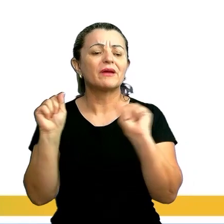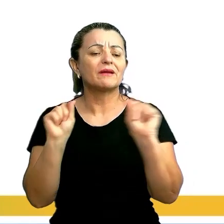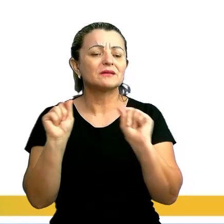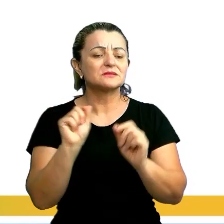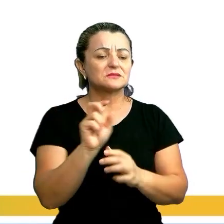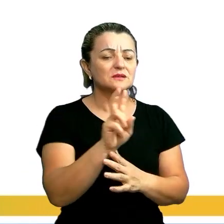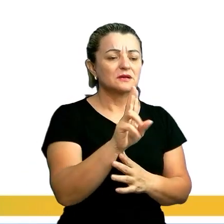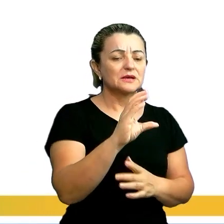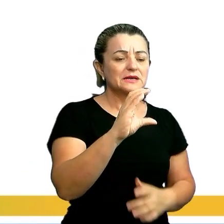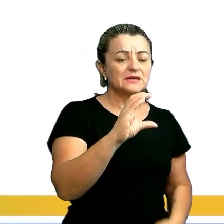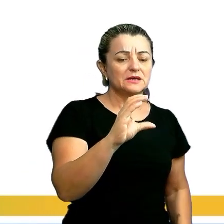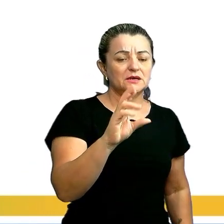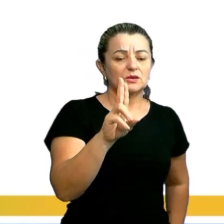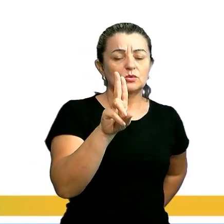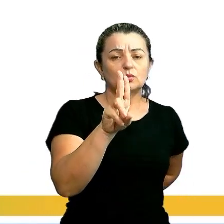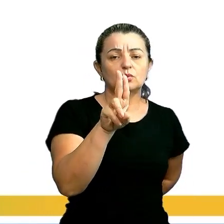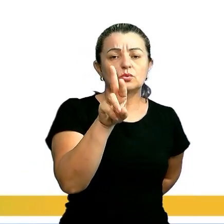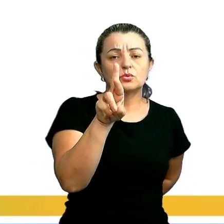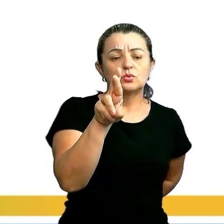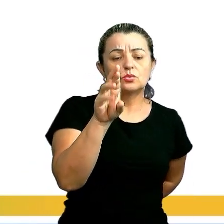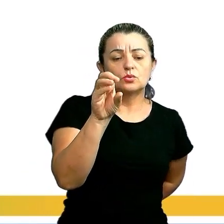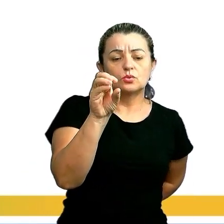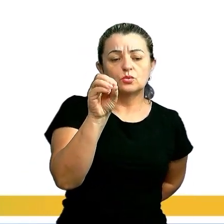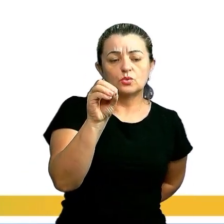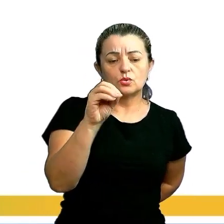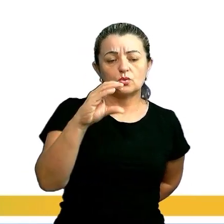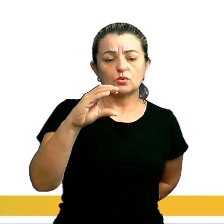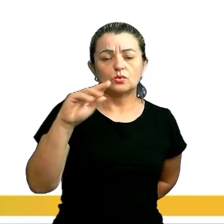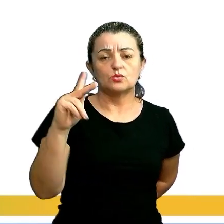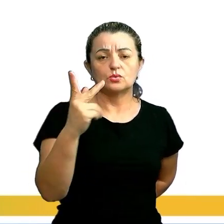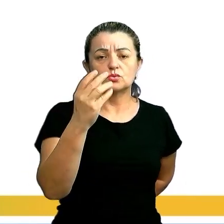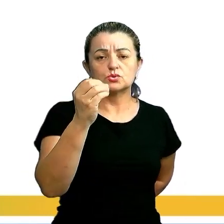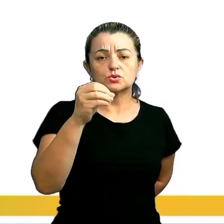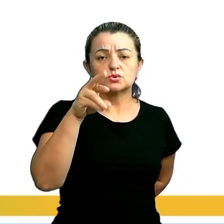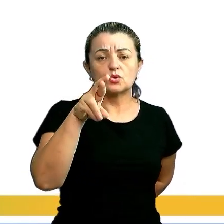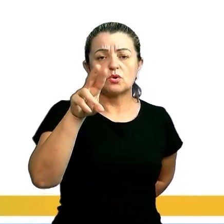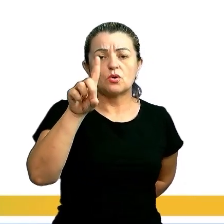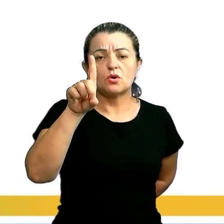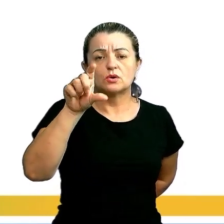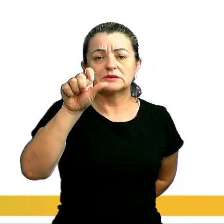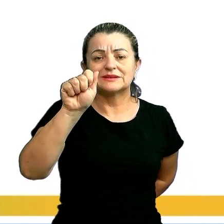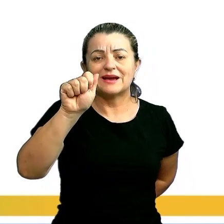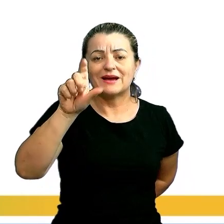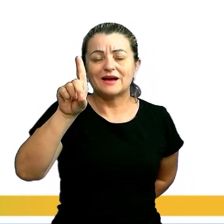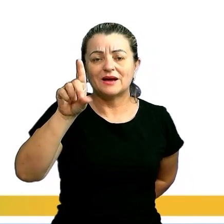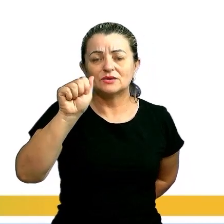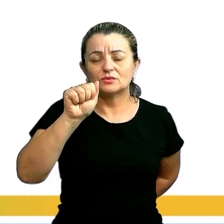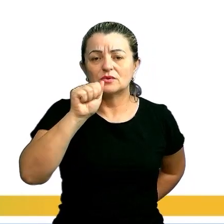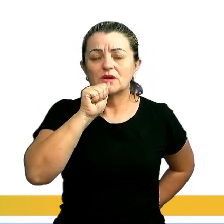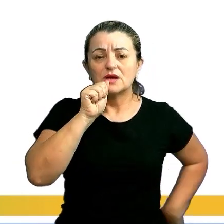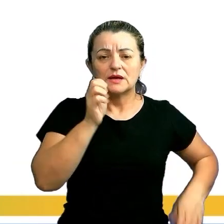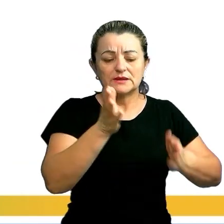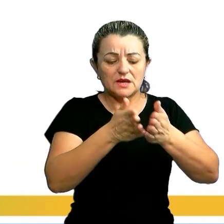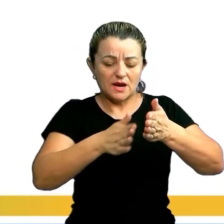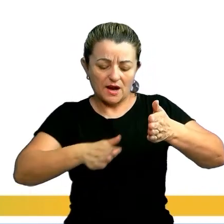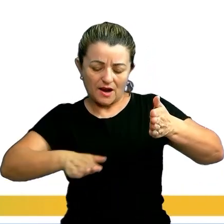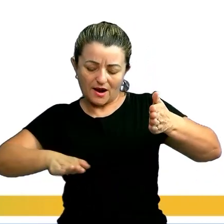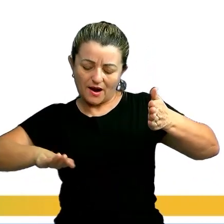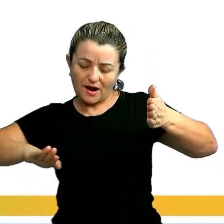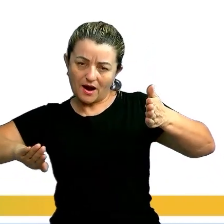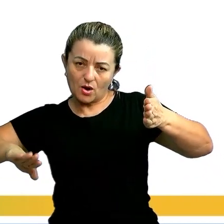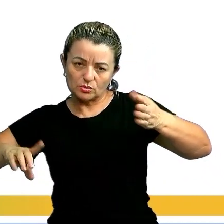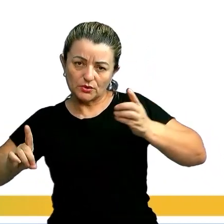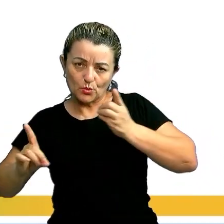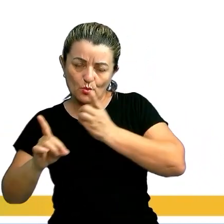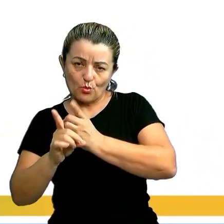que a notocorda, o bastão de sustentação do embrião, ele é encontrado na cauda. Cefalocordado